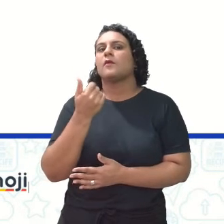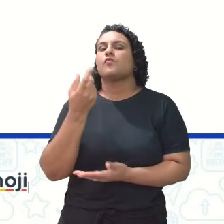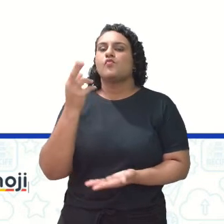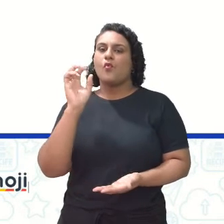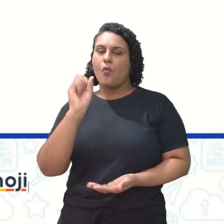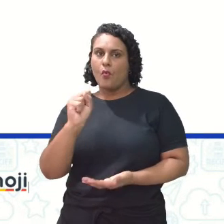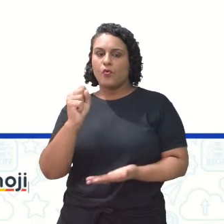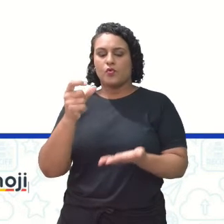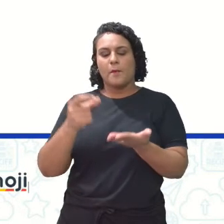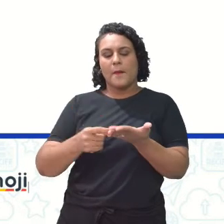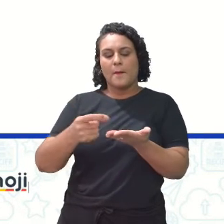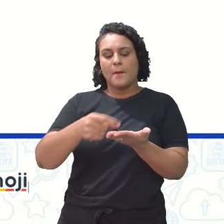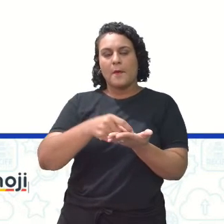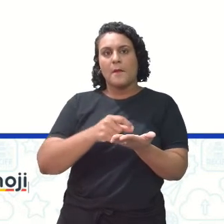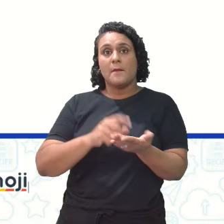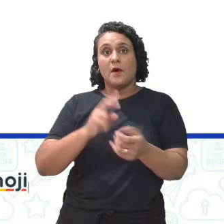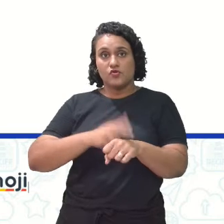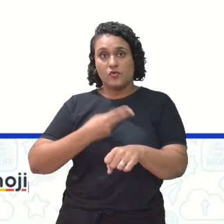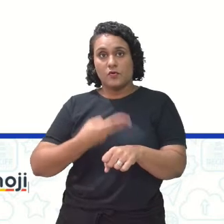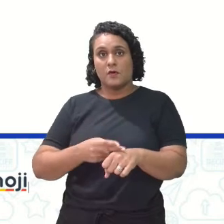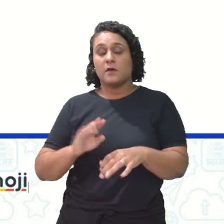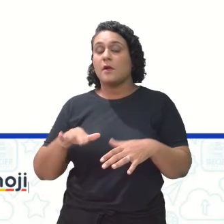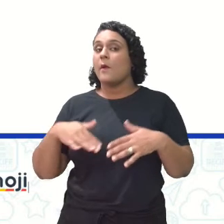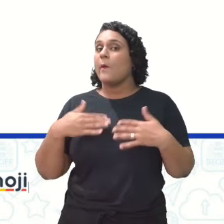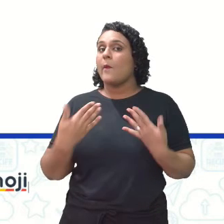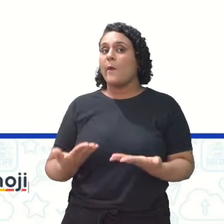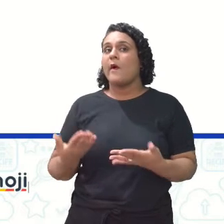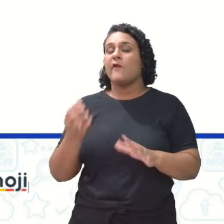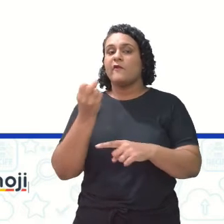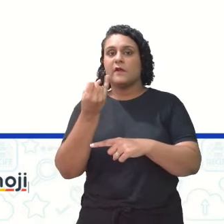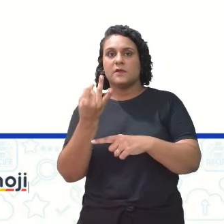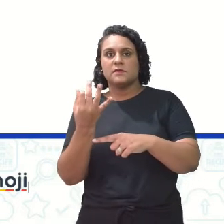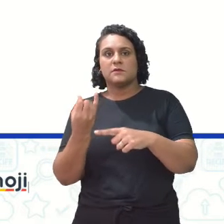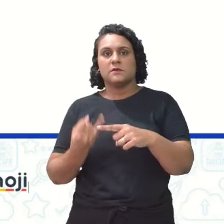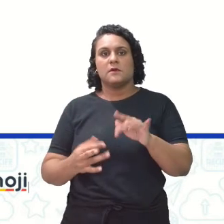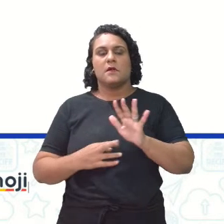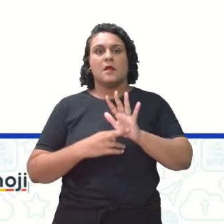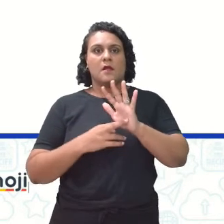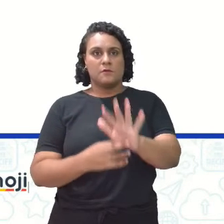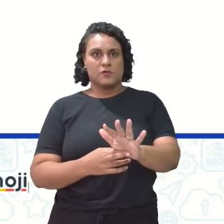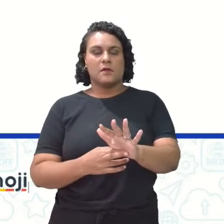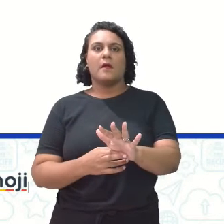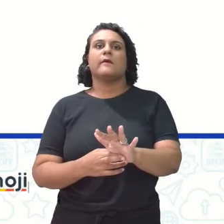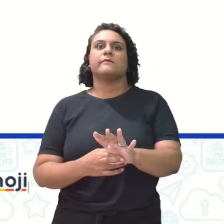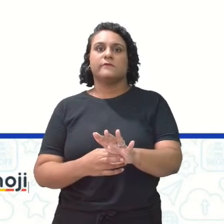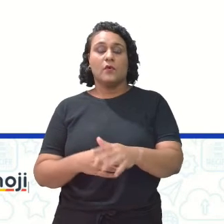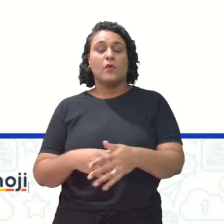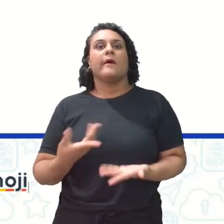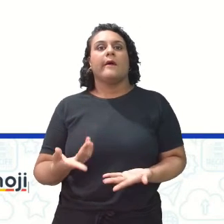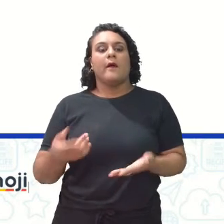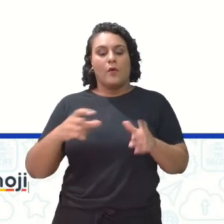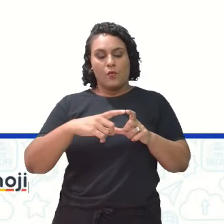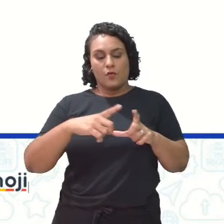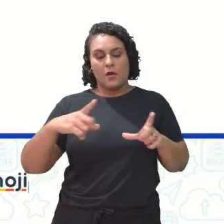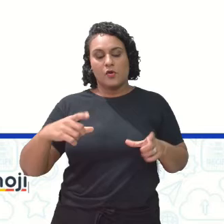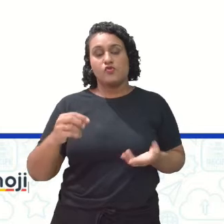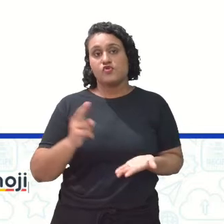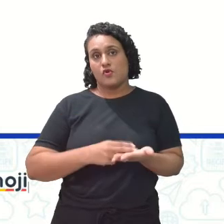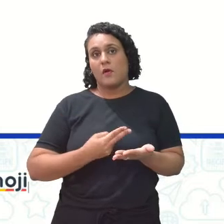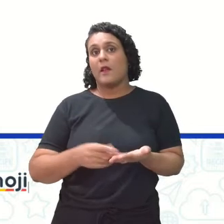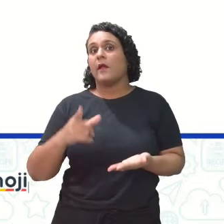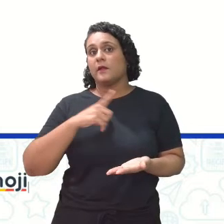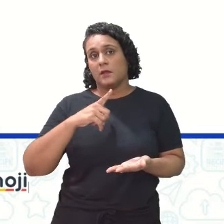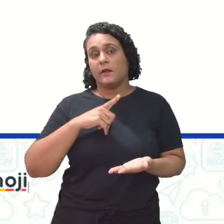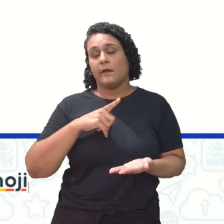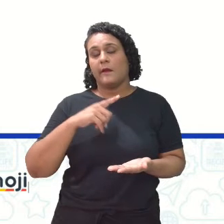tá? Letra B. Que fração representa a quantidade de pedaços que sobraram em relação à barra toda?